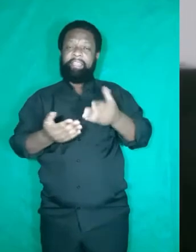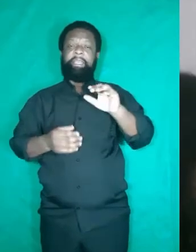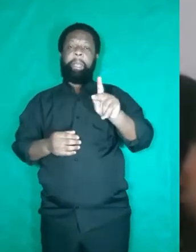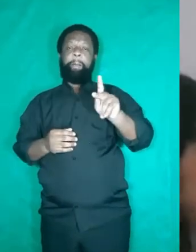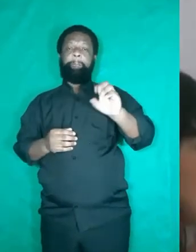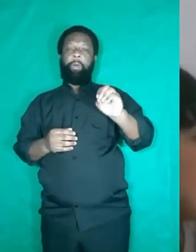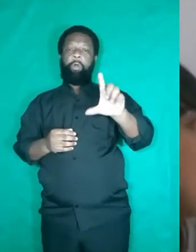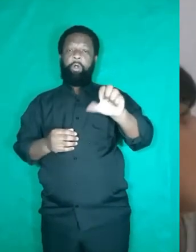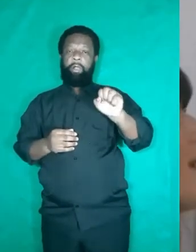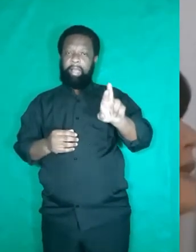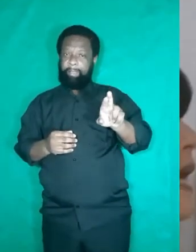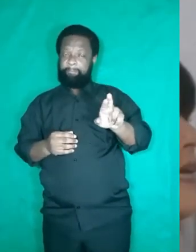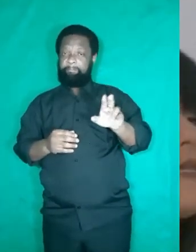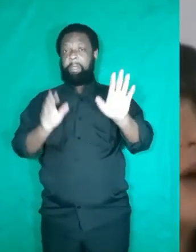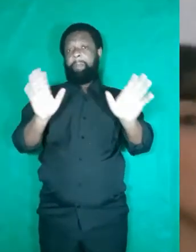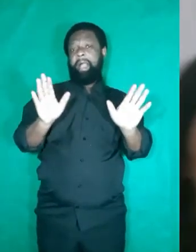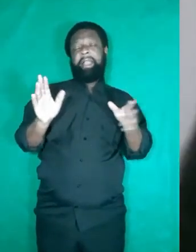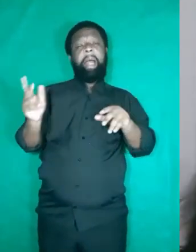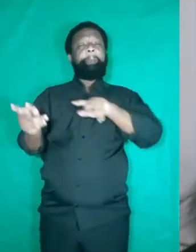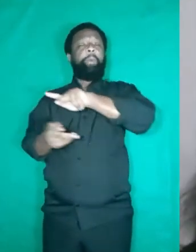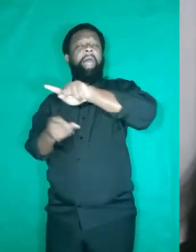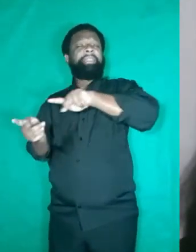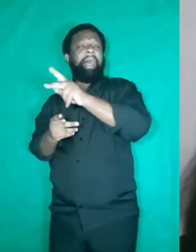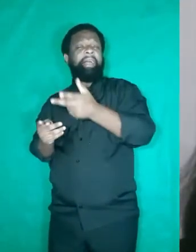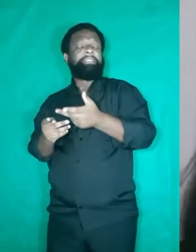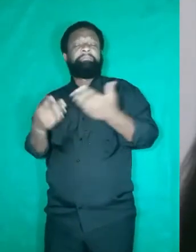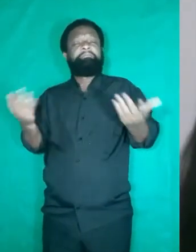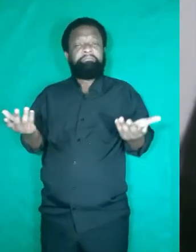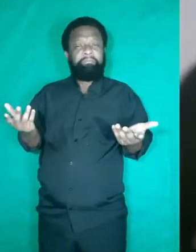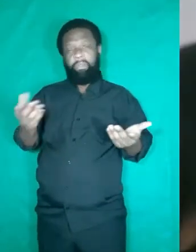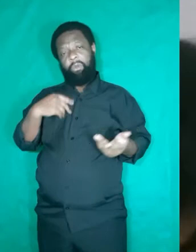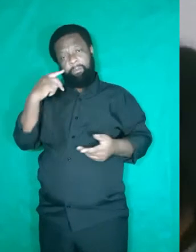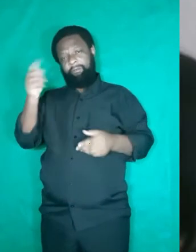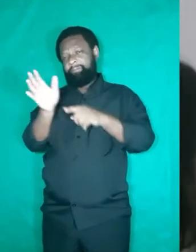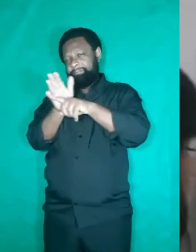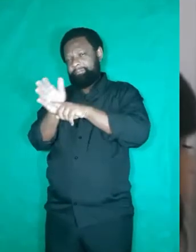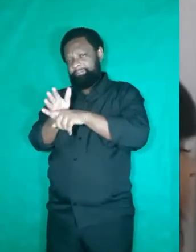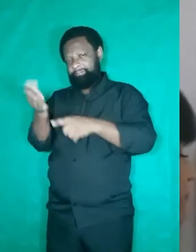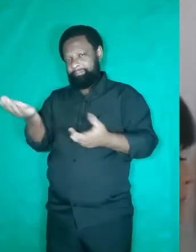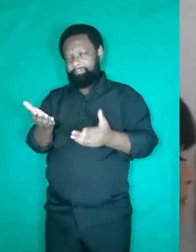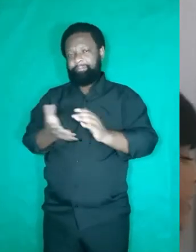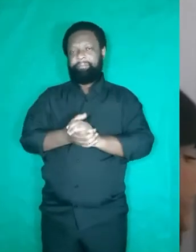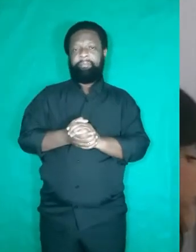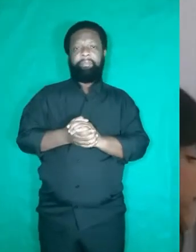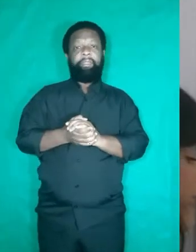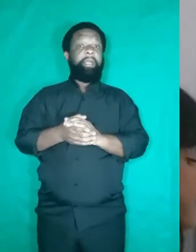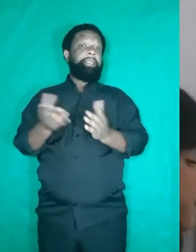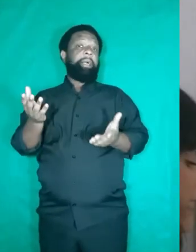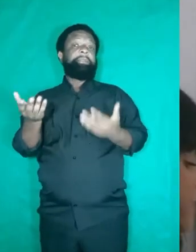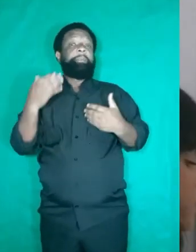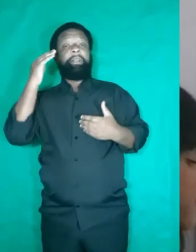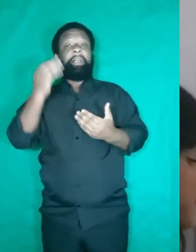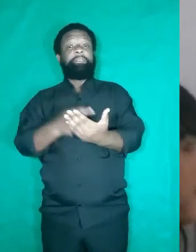covalentes polares. Mas em relação à polaridade da molécula, pessoal, vamos analisar.